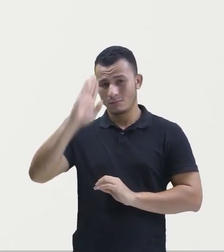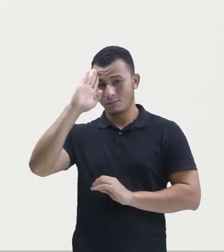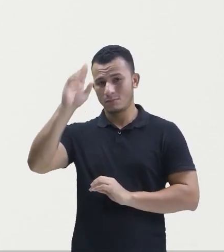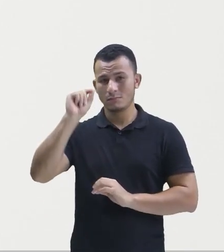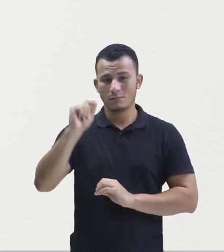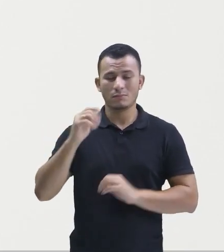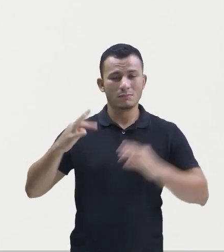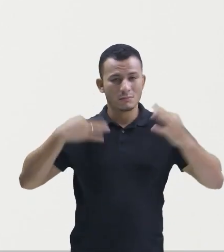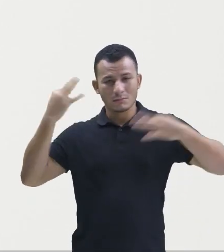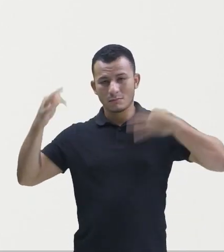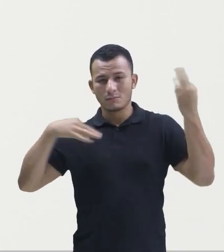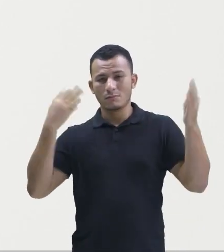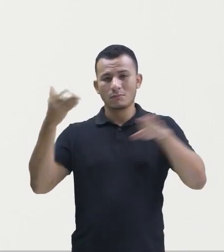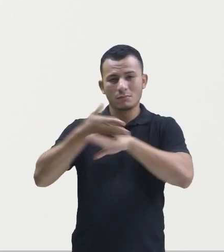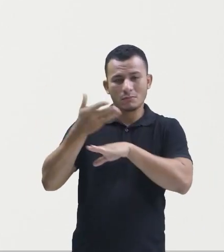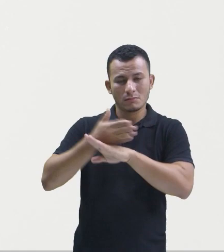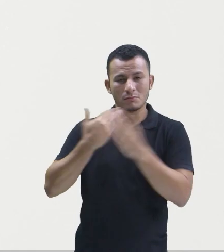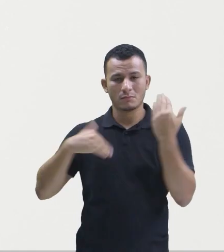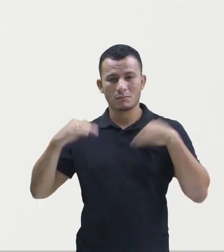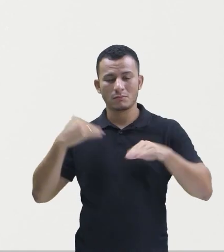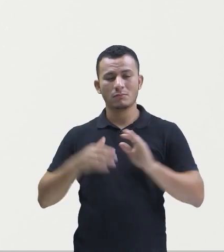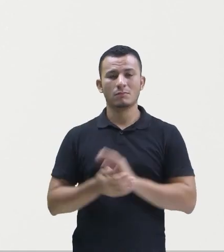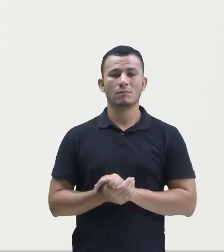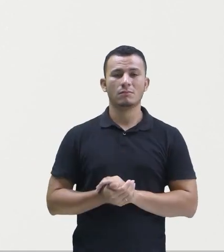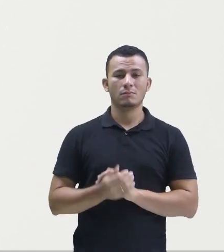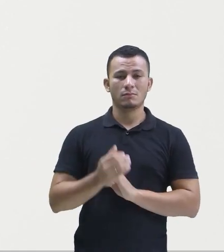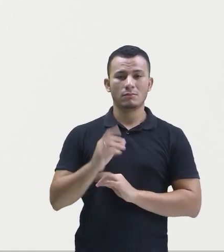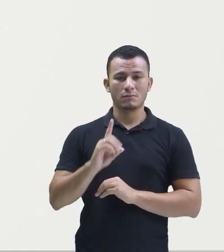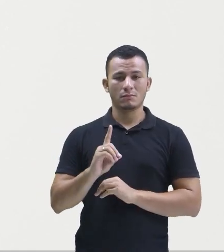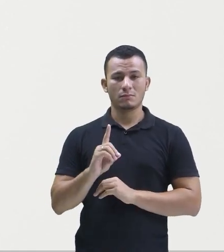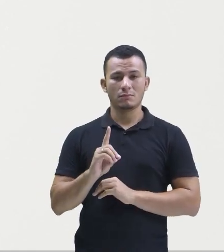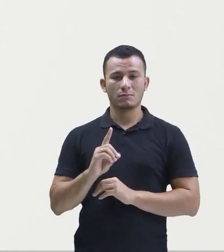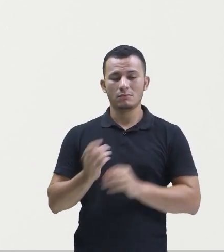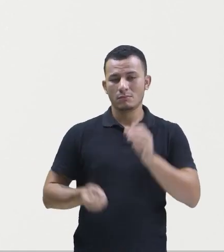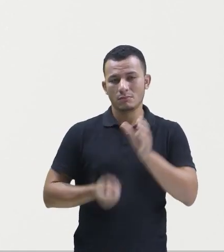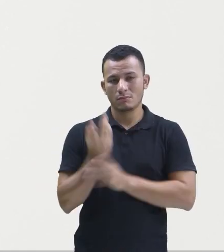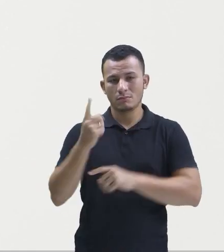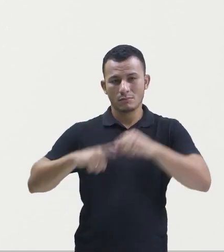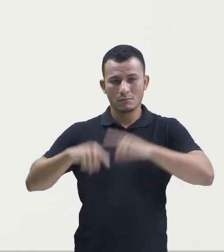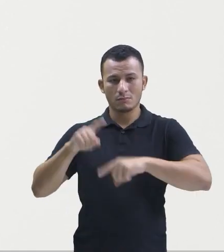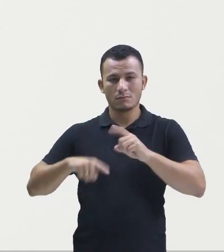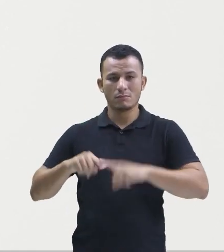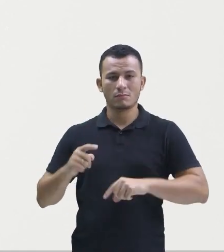exclusivamente o ecoturismo. Letra D. Produzir a matéria-prima.